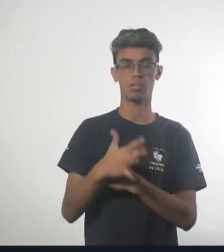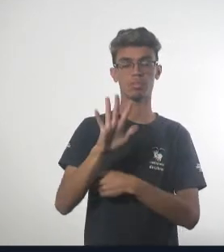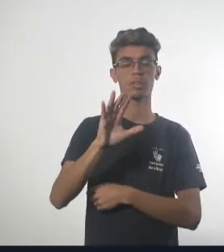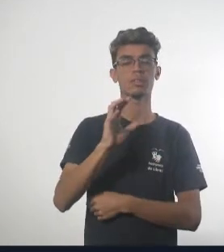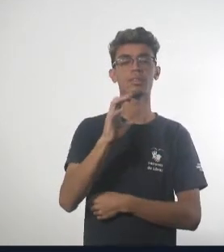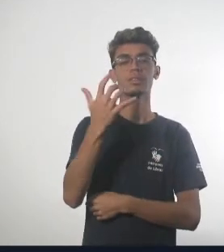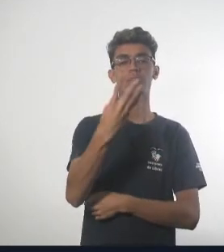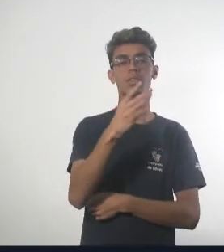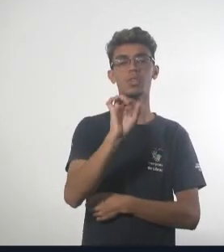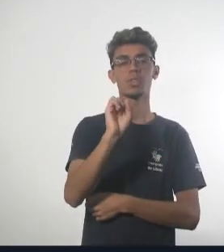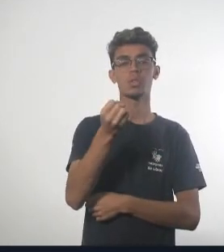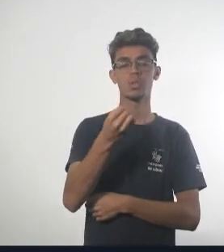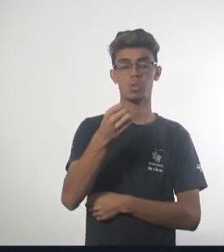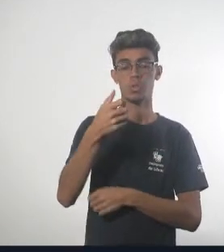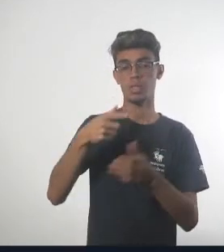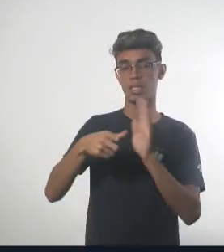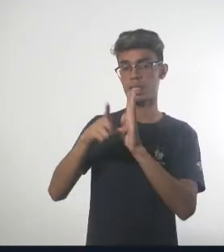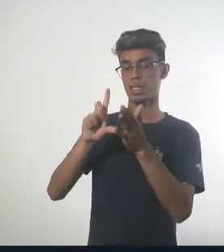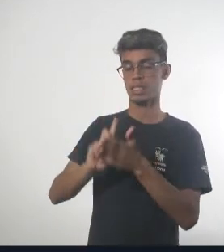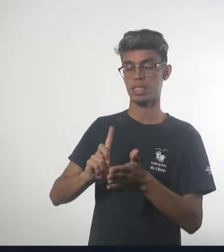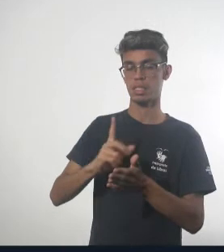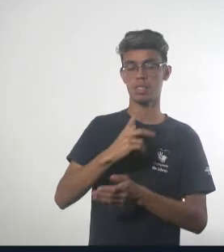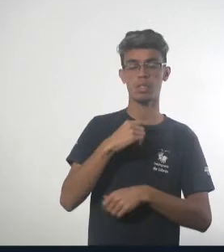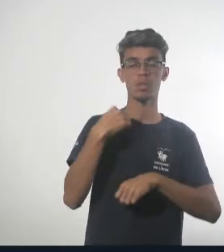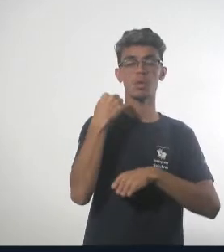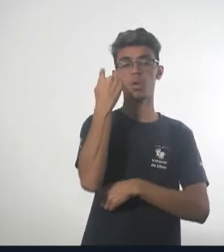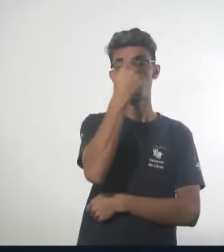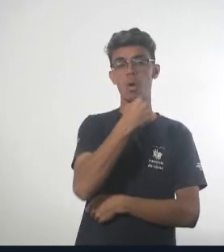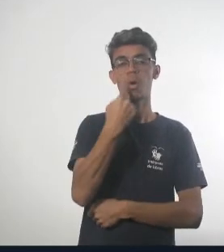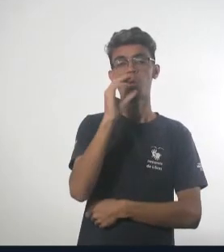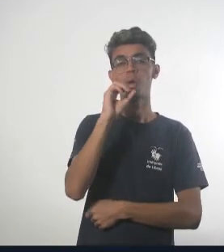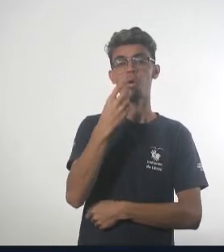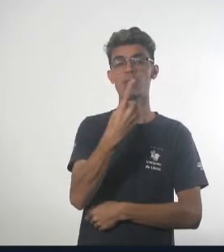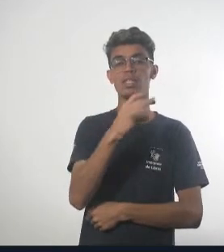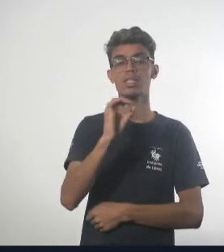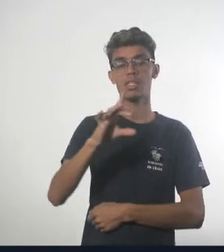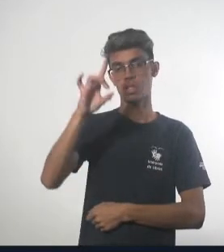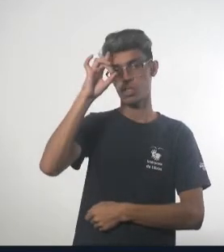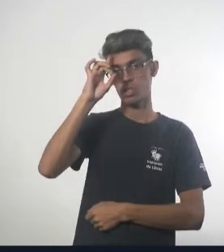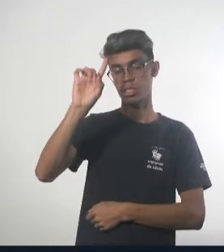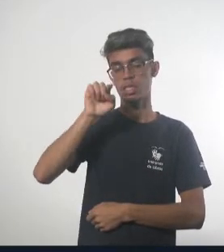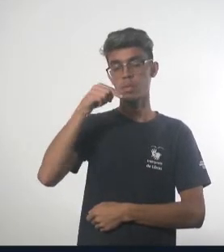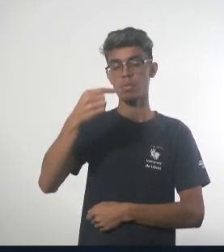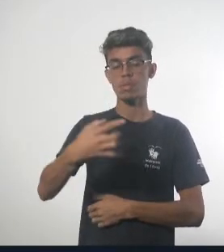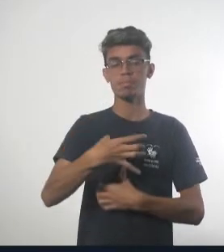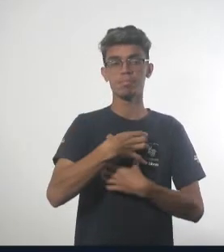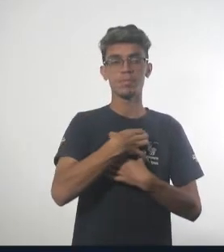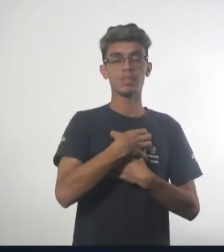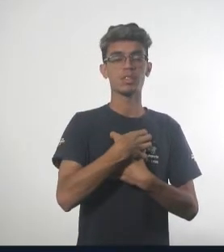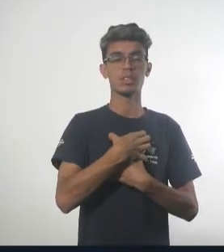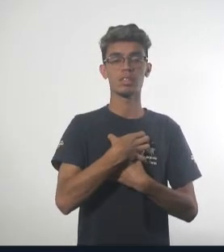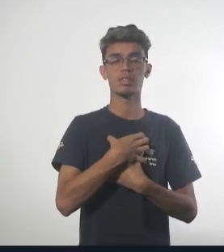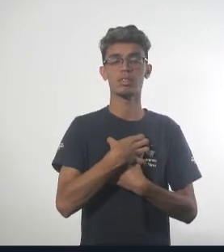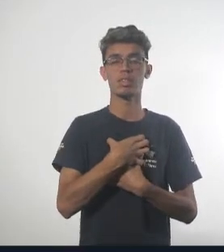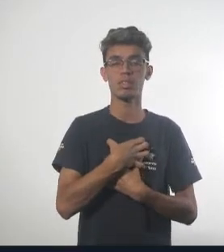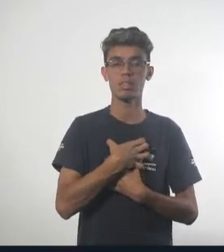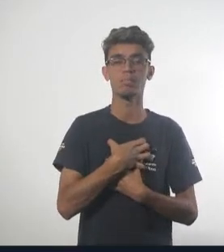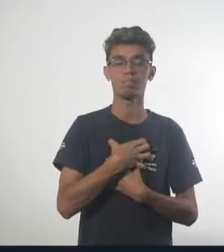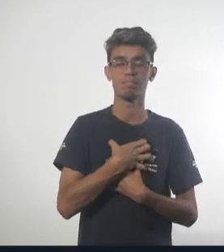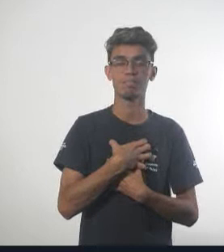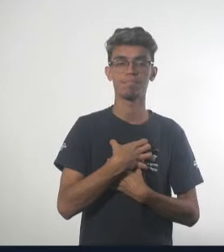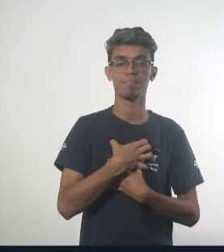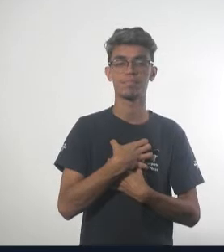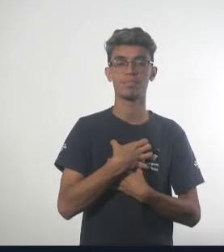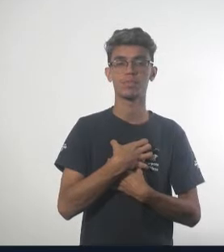acontece entre 48 horas antes do início dos sintomas até 10 dias após a data do início dos sintomas. E nós consideramos, então,